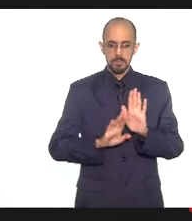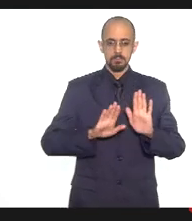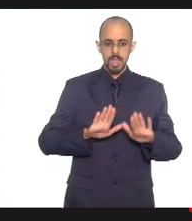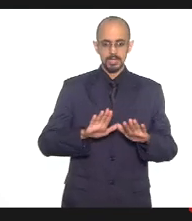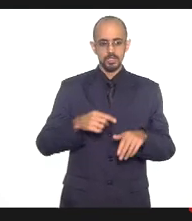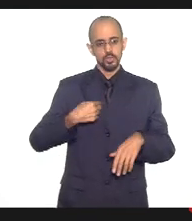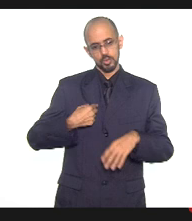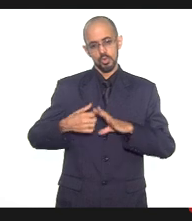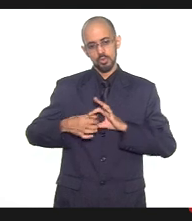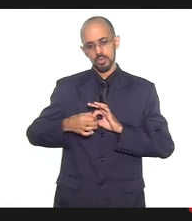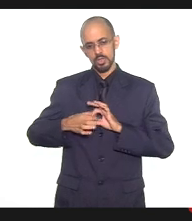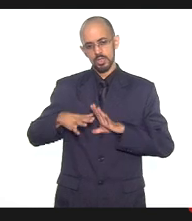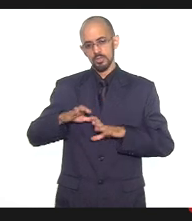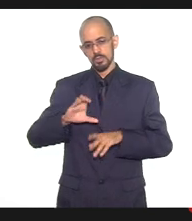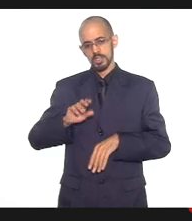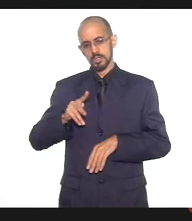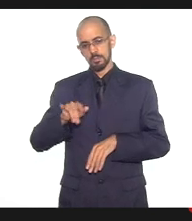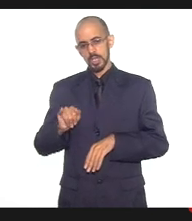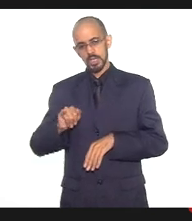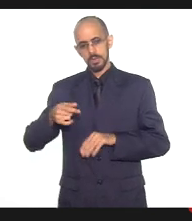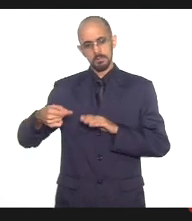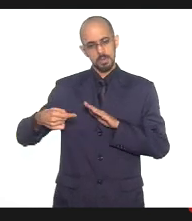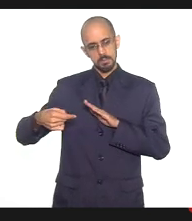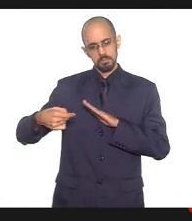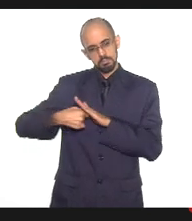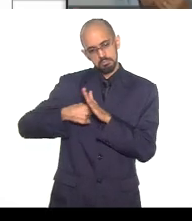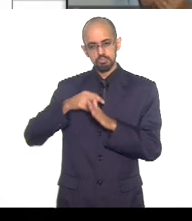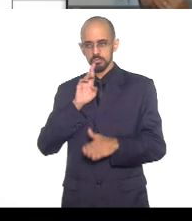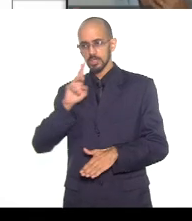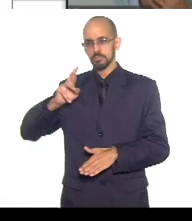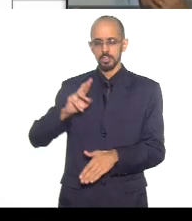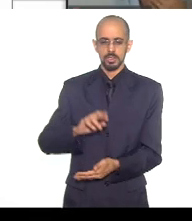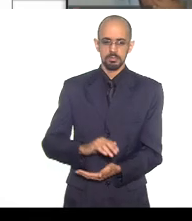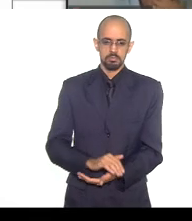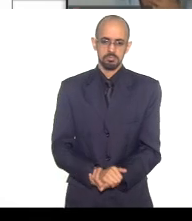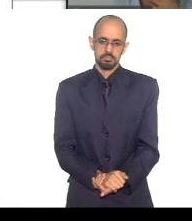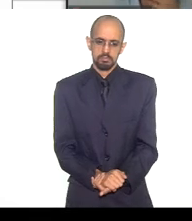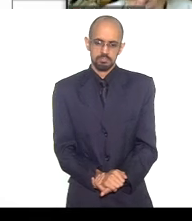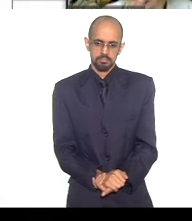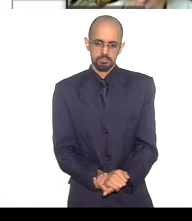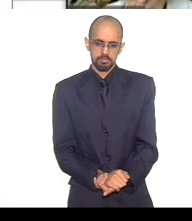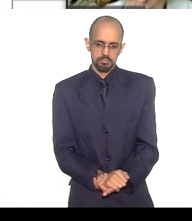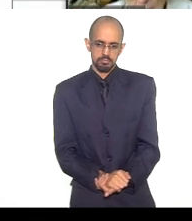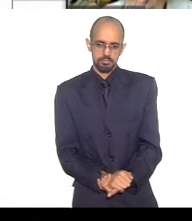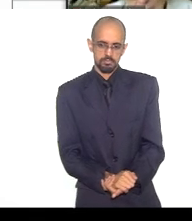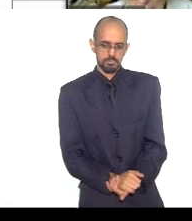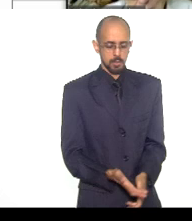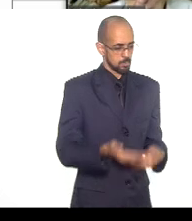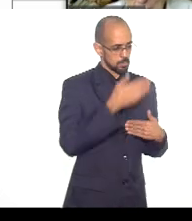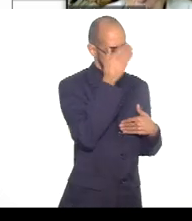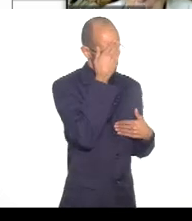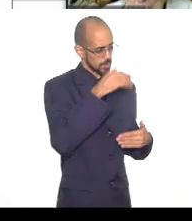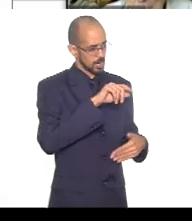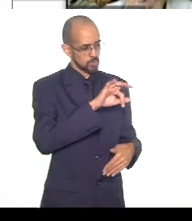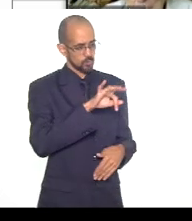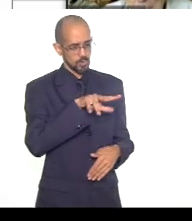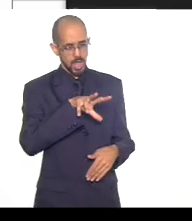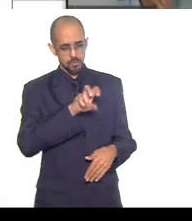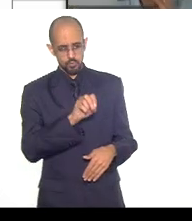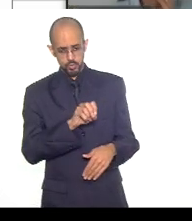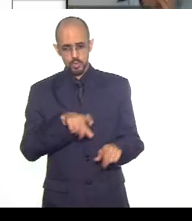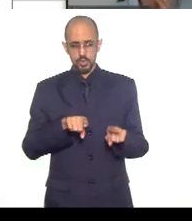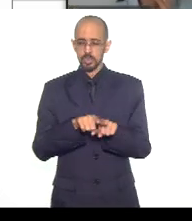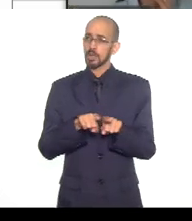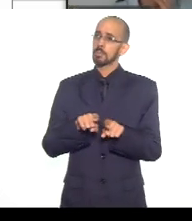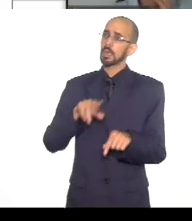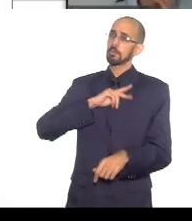disposição para a CPI para responder qualquer questão que não tenha sido esclarecida. Obrigado, presidente. Obrigado, Flávio. Obrigado, presidente Luiz Paulo,